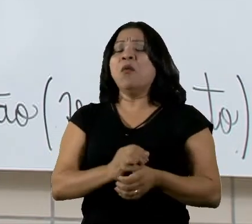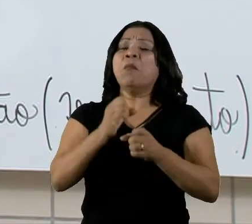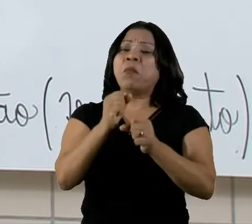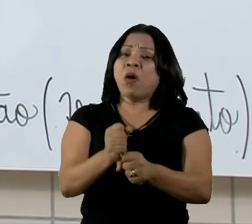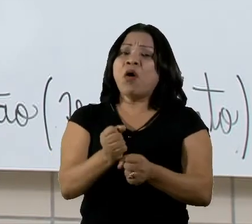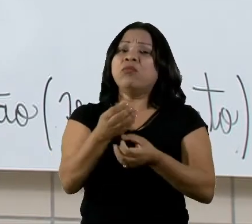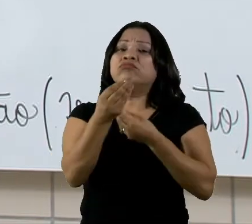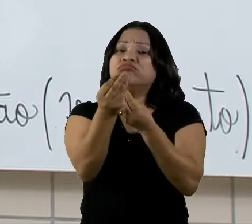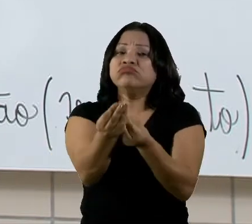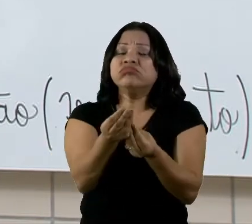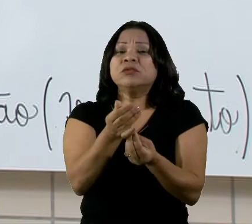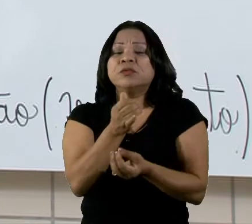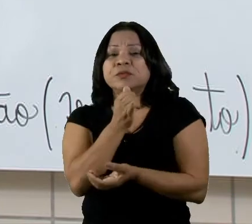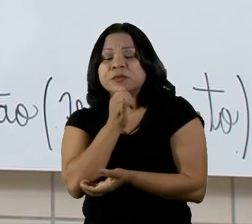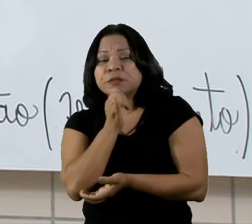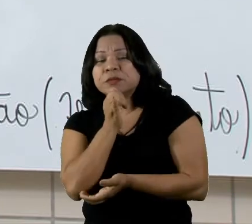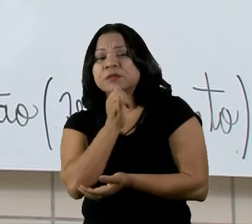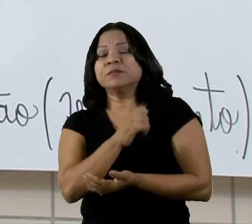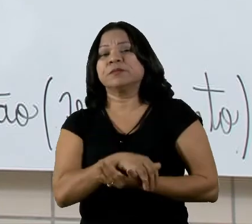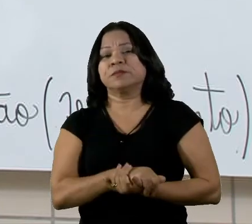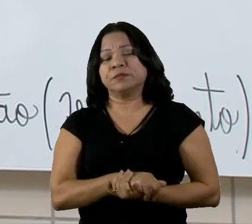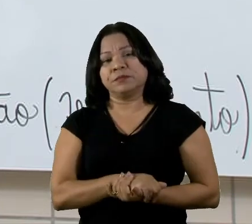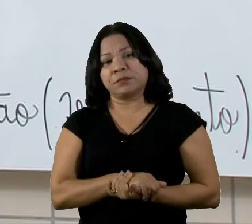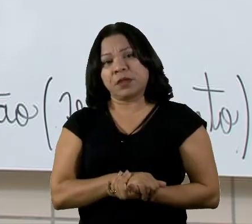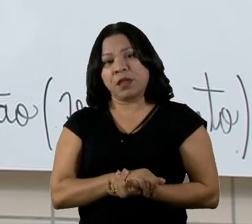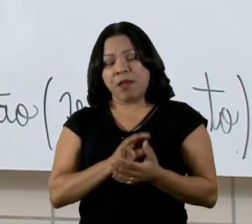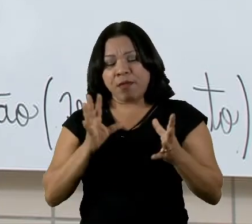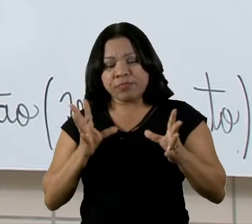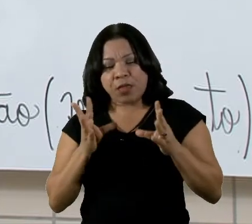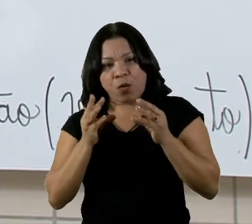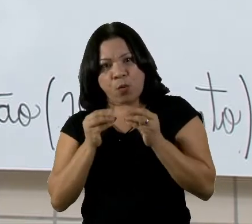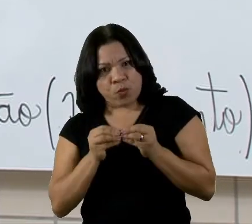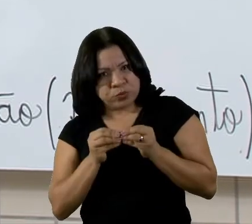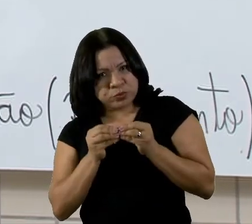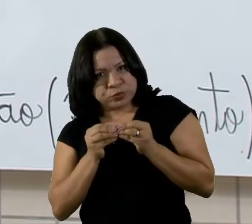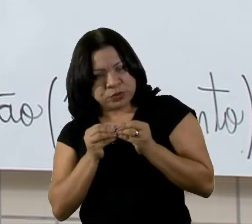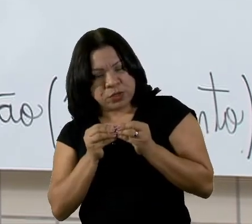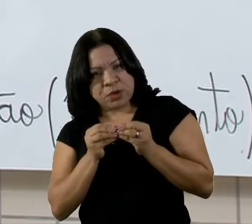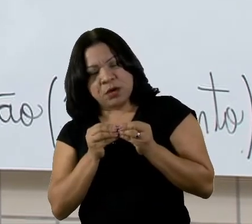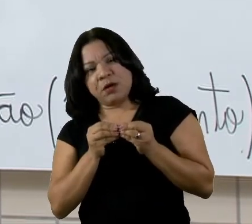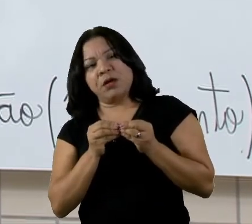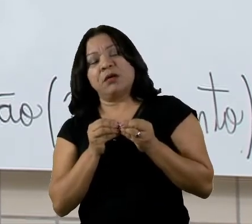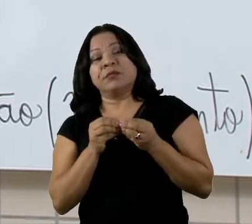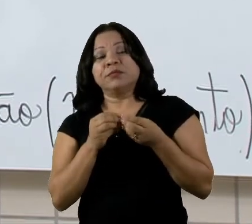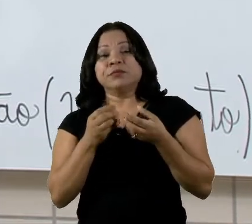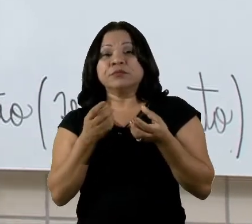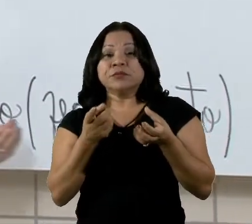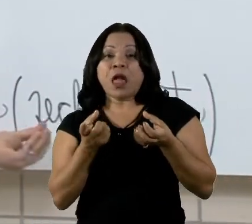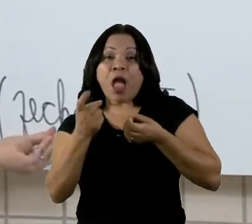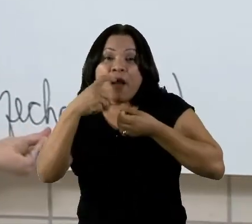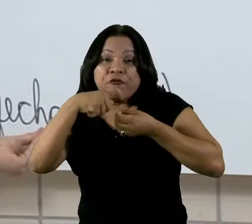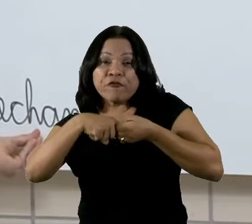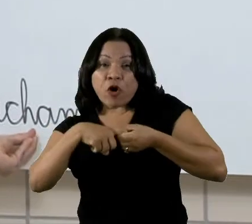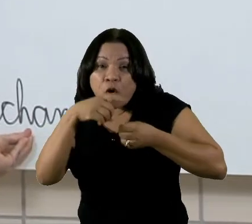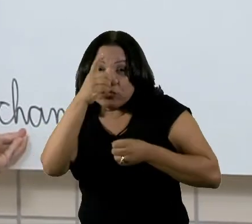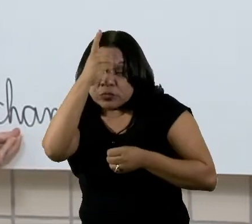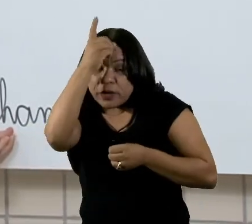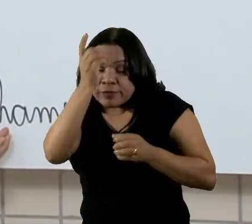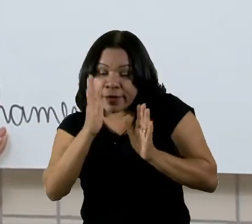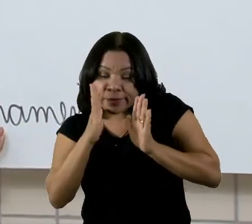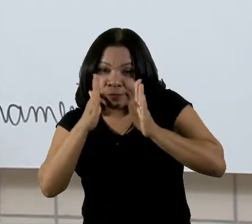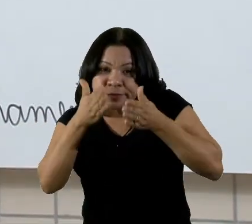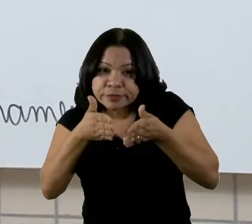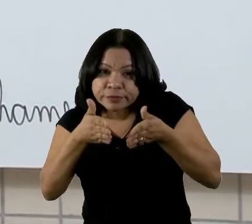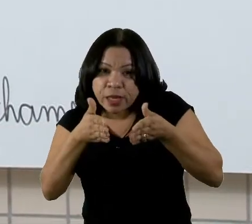exemplificar. E na conclusão, você retoma a ideia central dando um